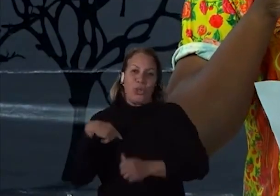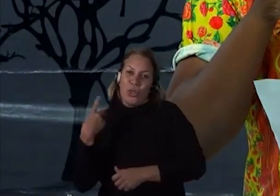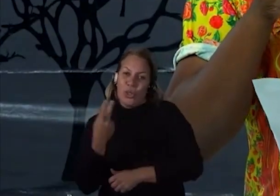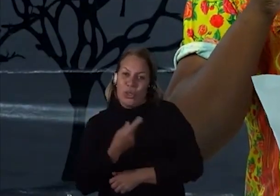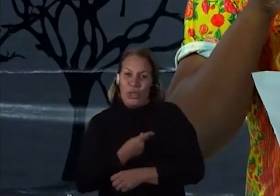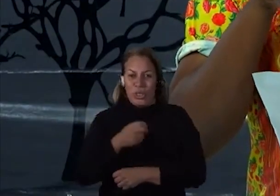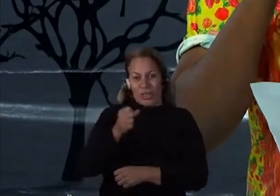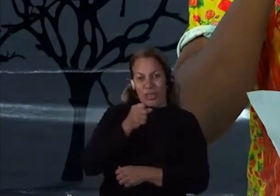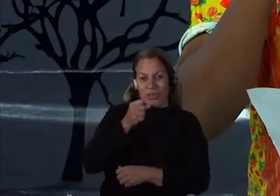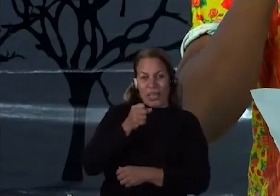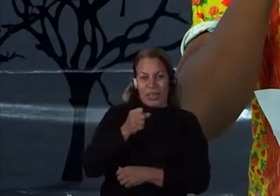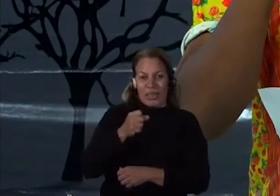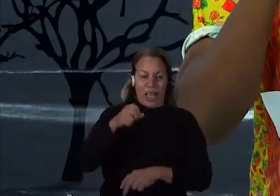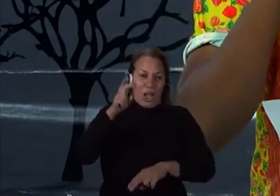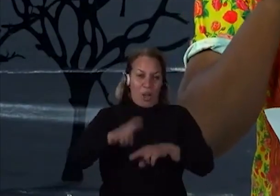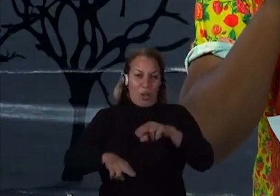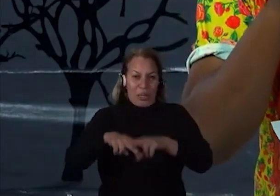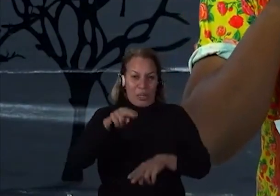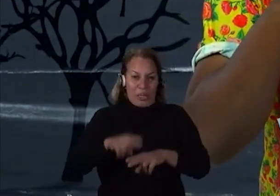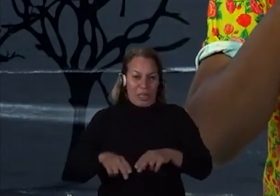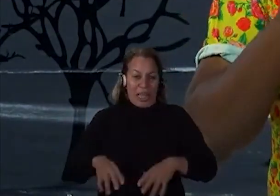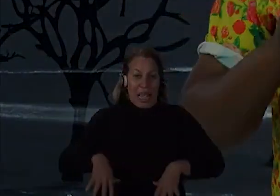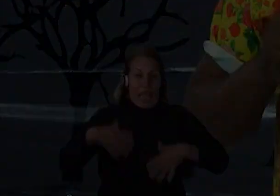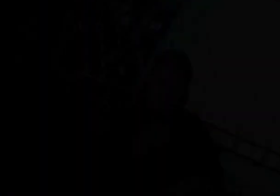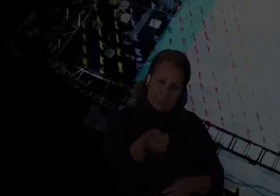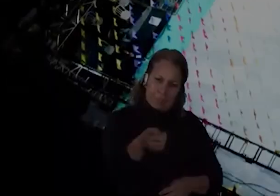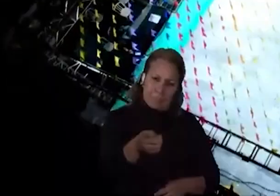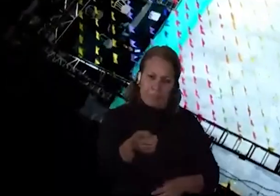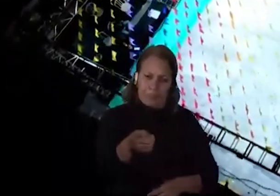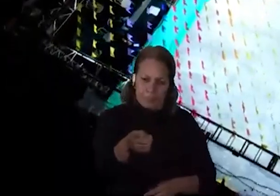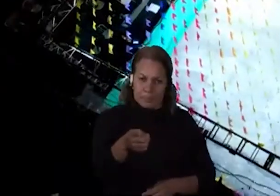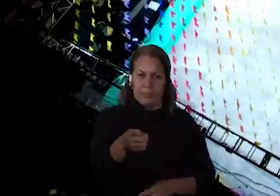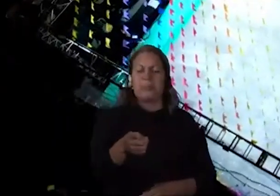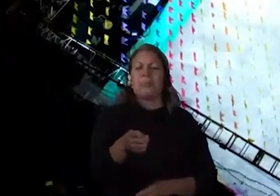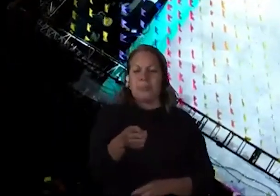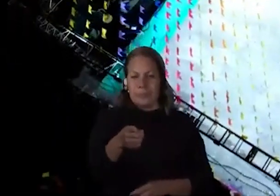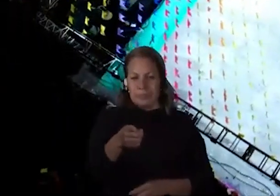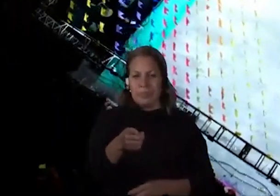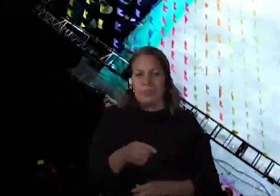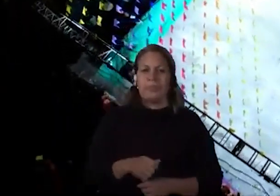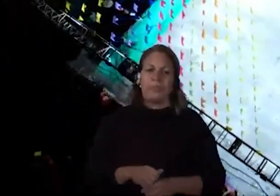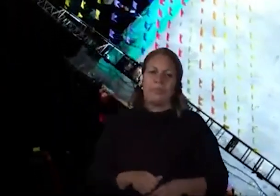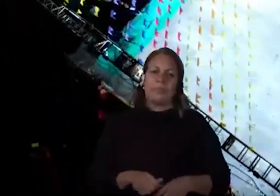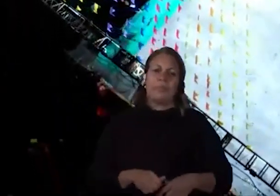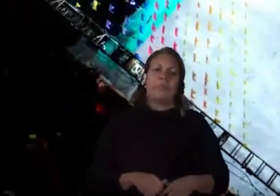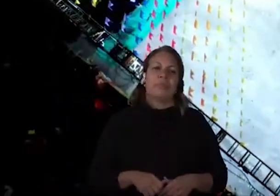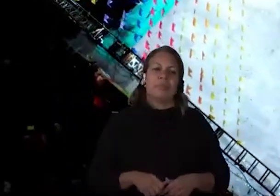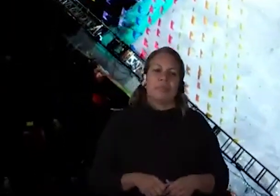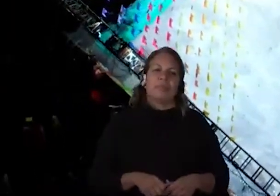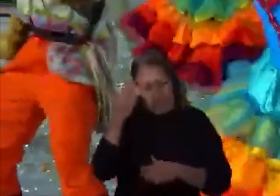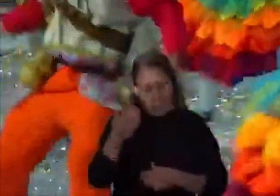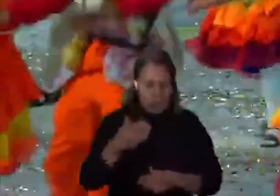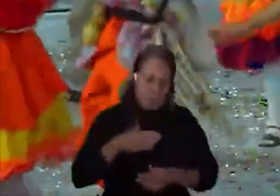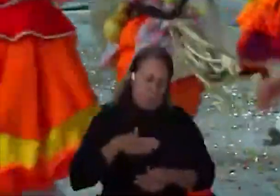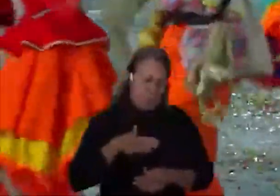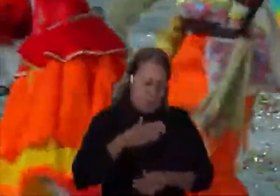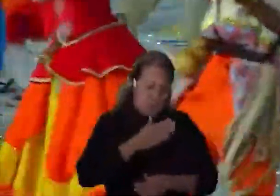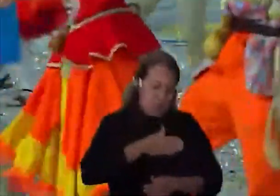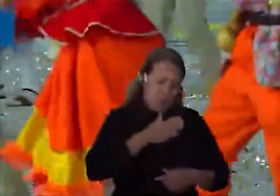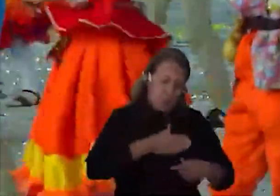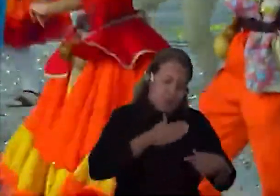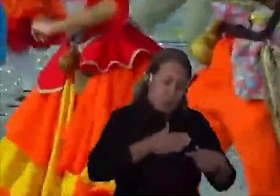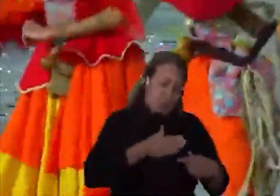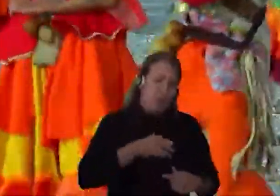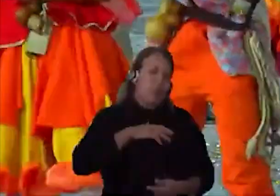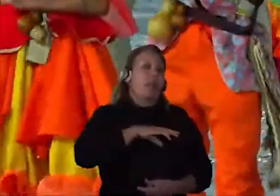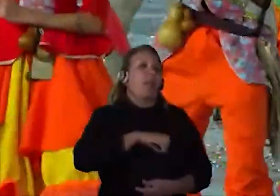A quadrilha junina, Eita Bagaceira. Convidei a comadre Sebastiana pra dançar em xaxá na Paraíba. Ela